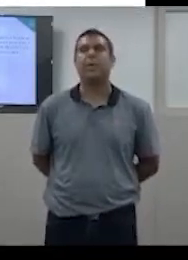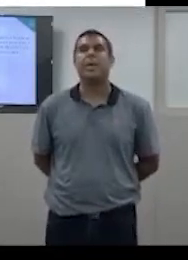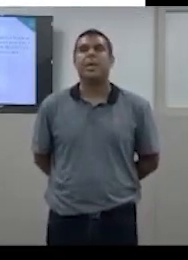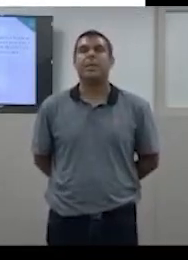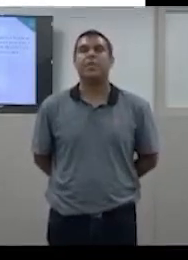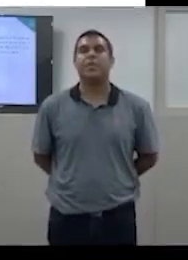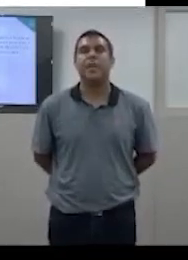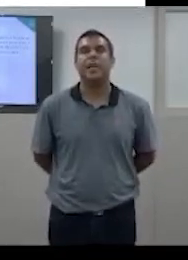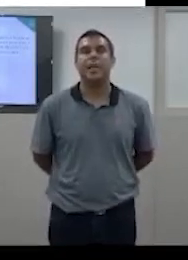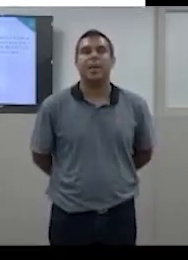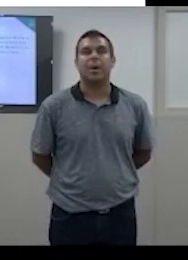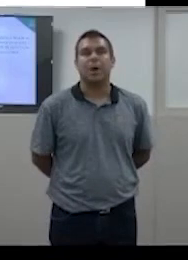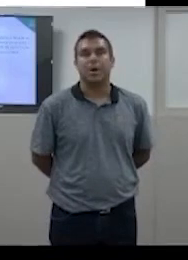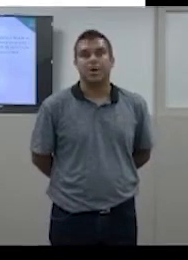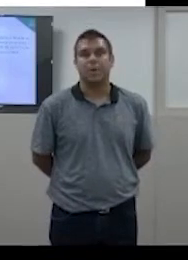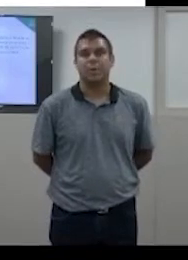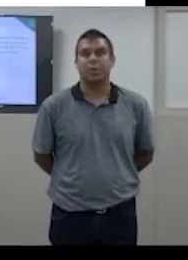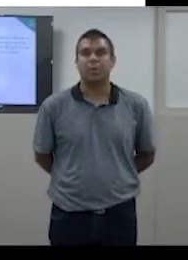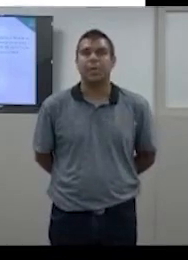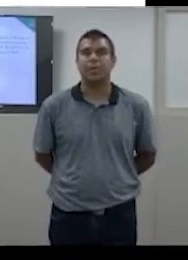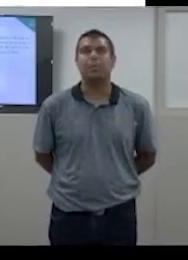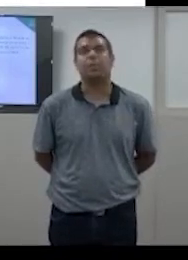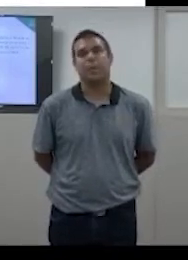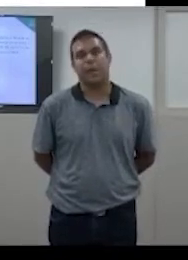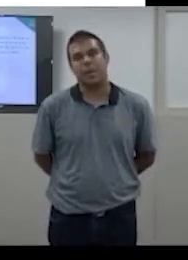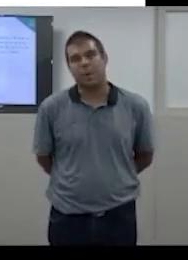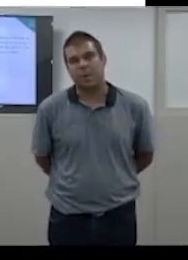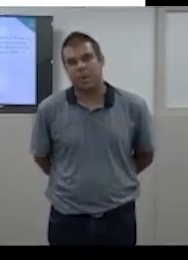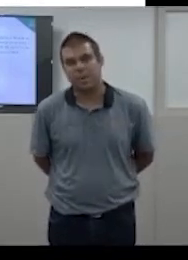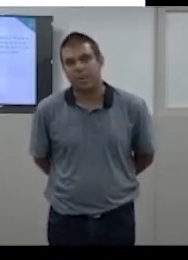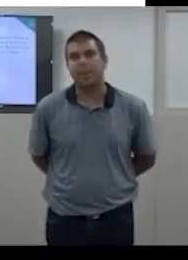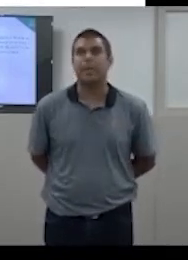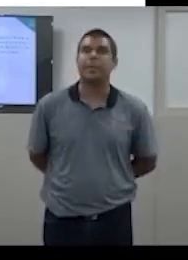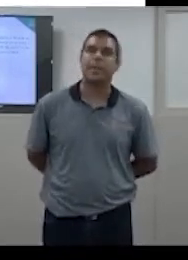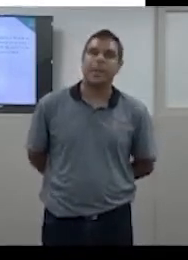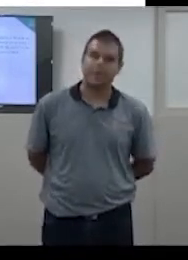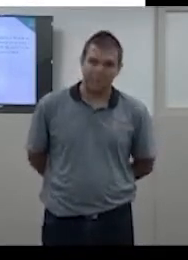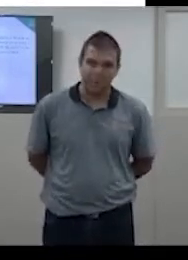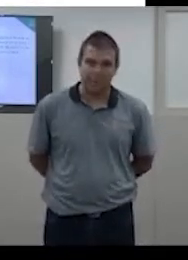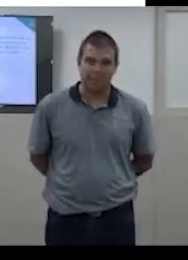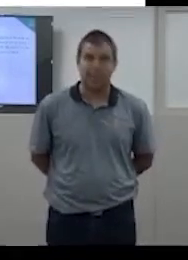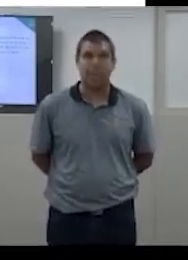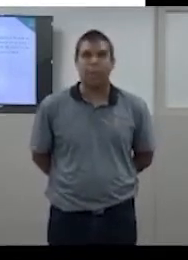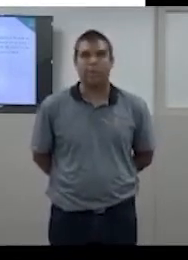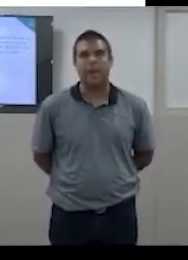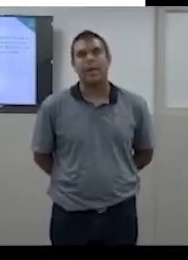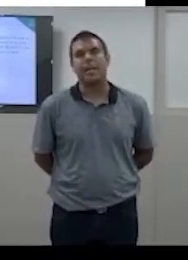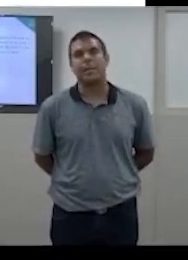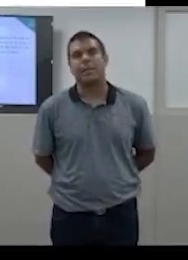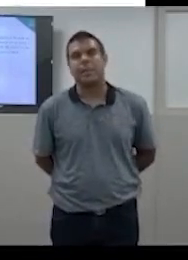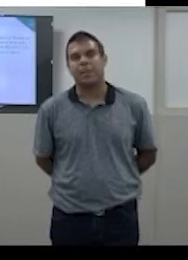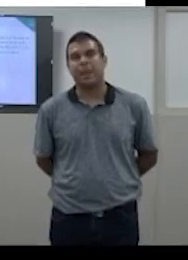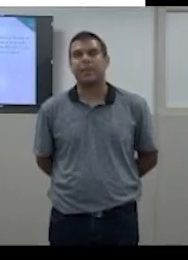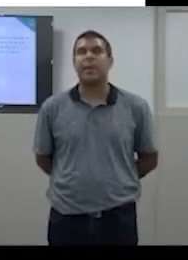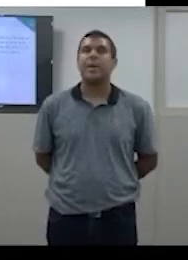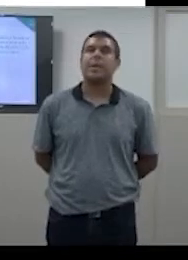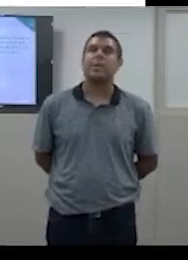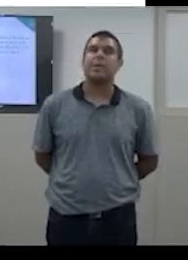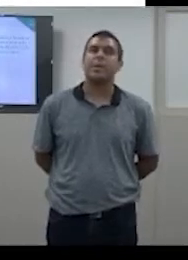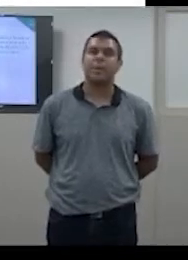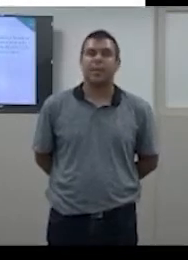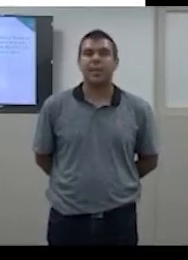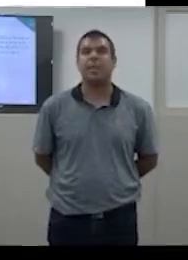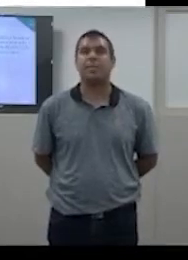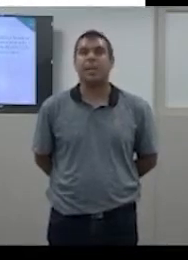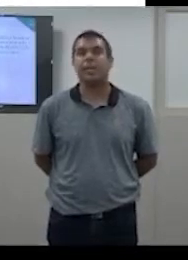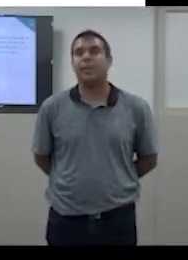gramas, certo? Então a gente vai ter ali, ó, então 1 litro é igual a 1 quilograma, que é igual a 1000 gramas. Opa, então eu tenho a massa,